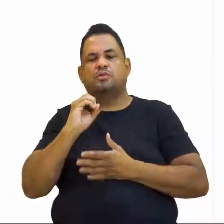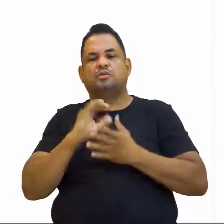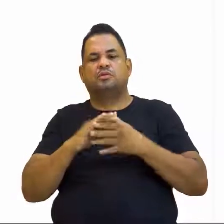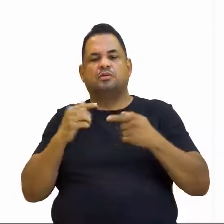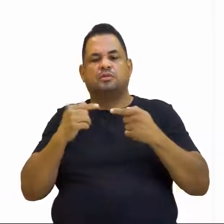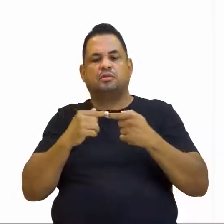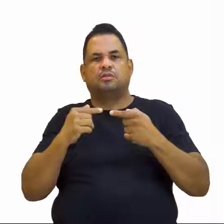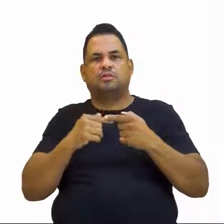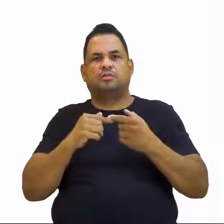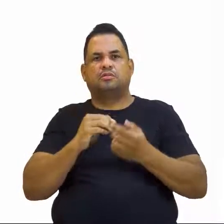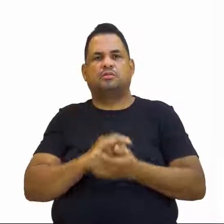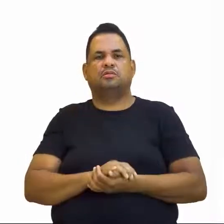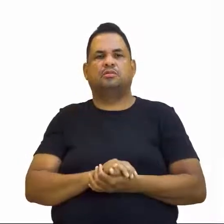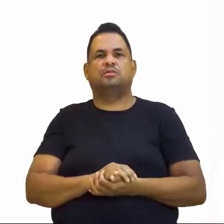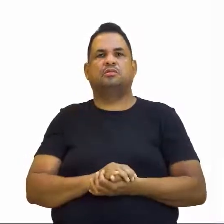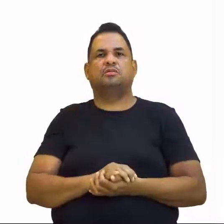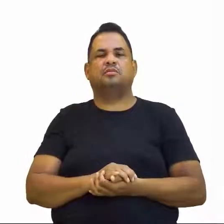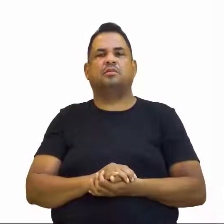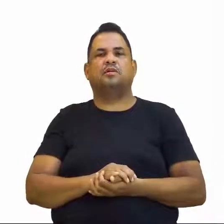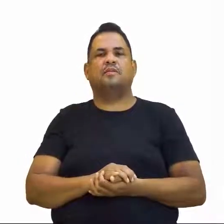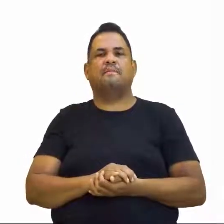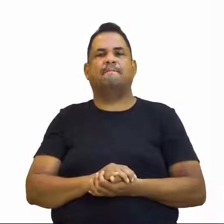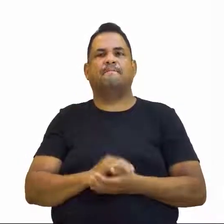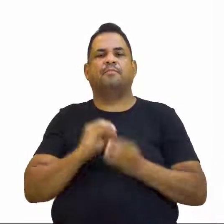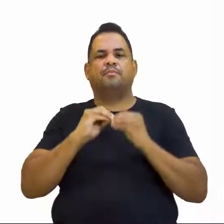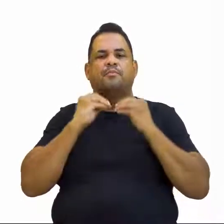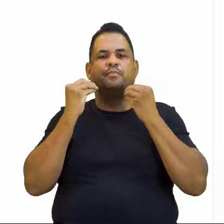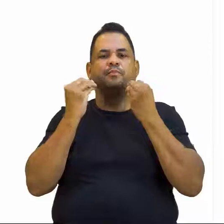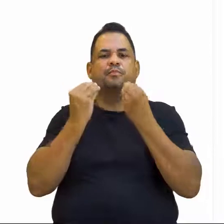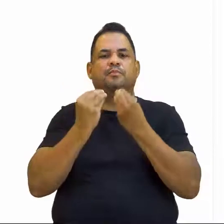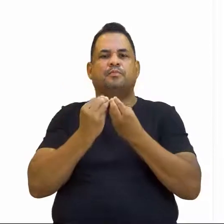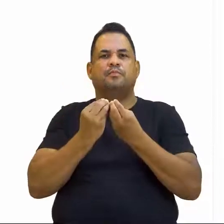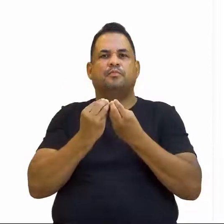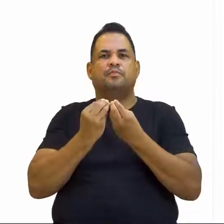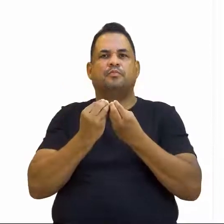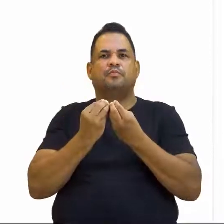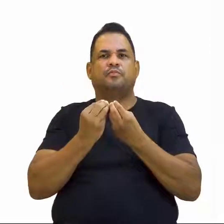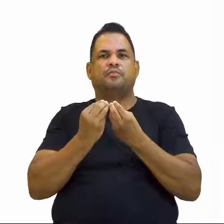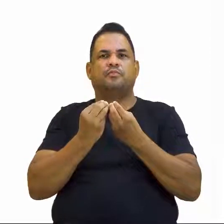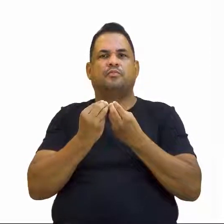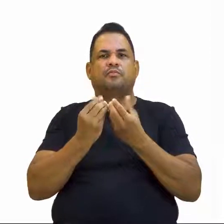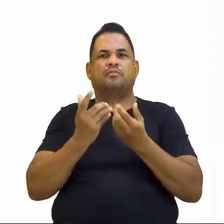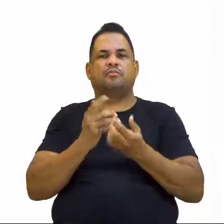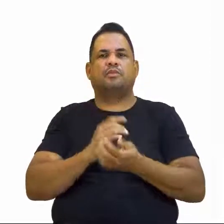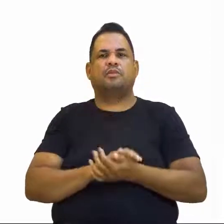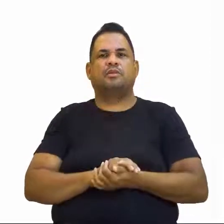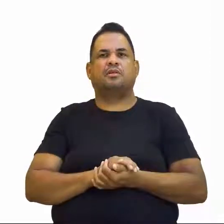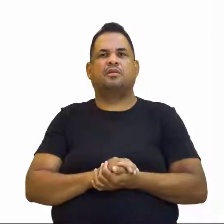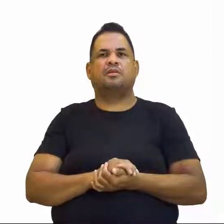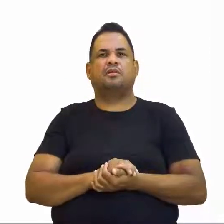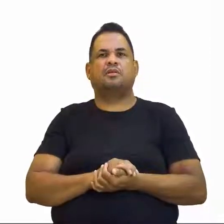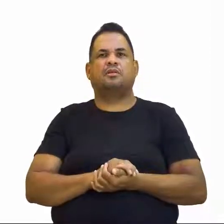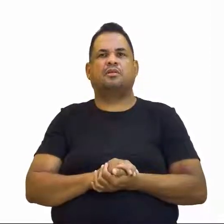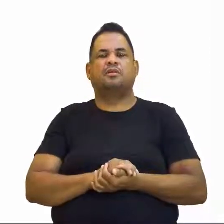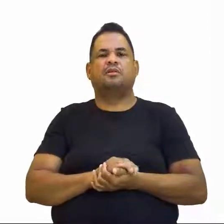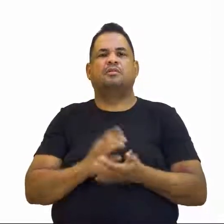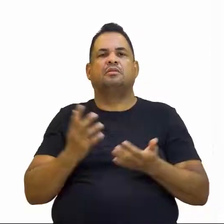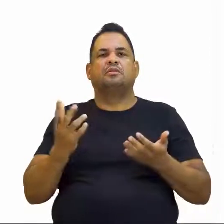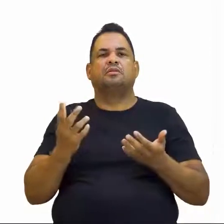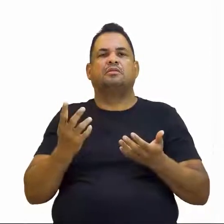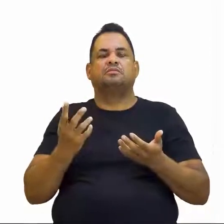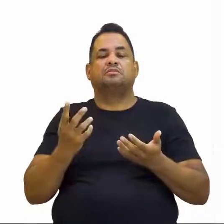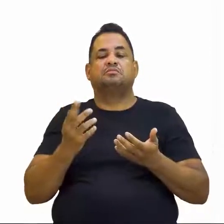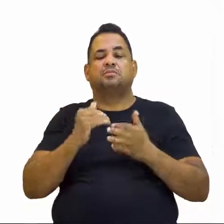é covalente. Substância covalente não sofre dissociação iônica. Para sofrer